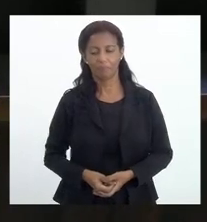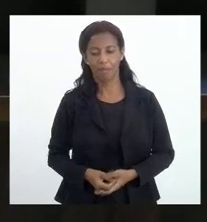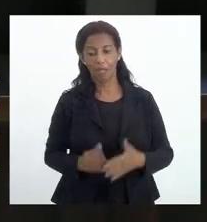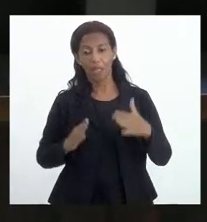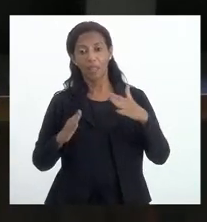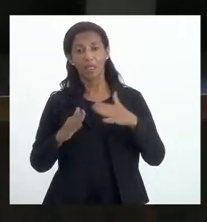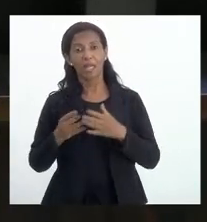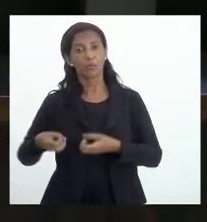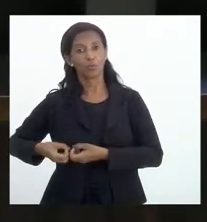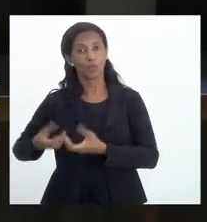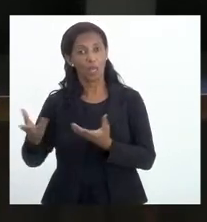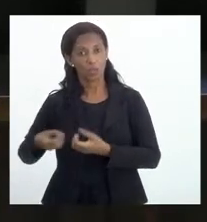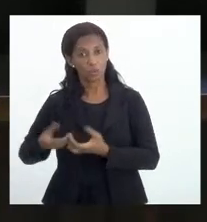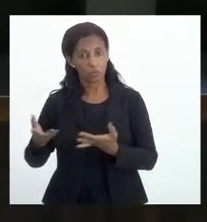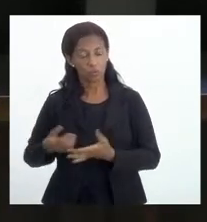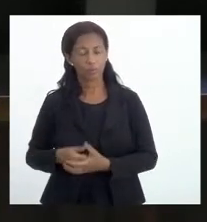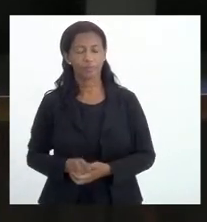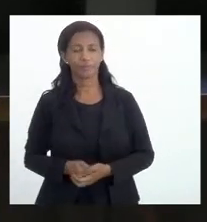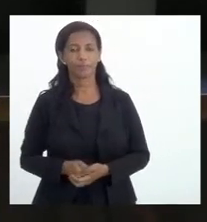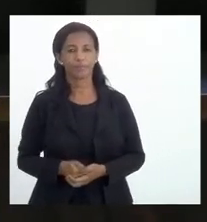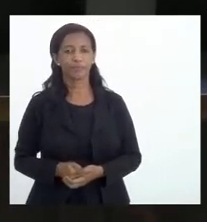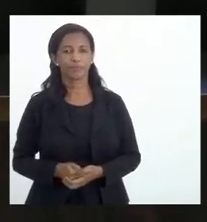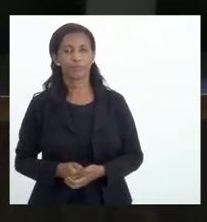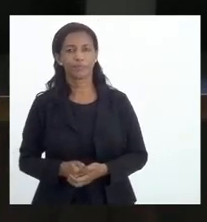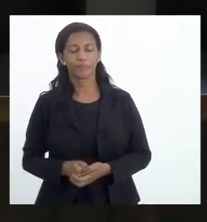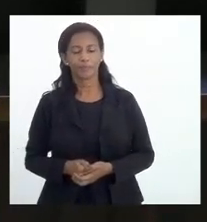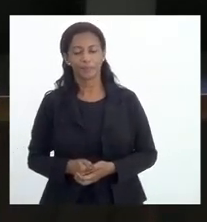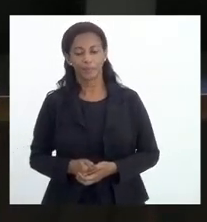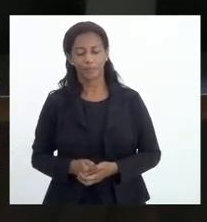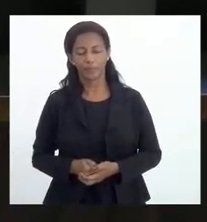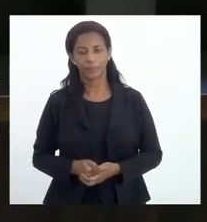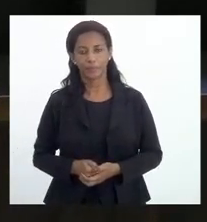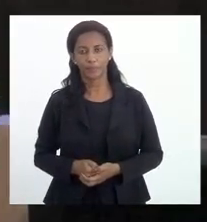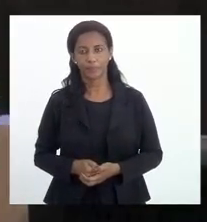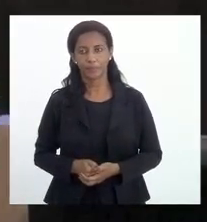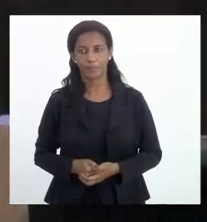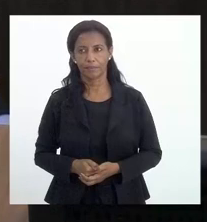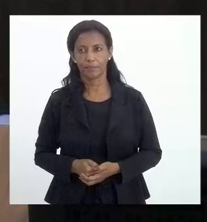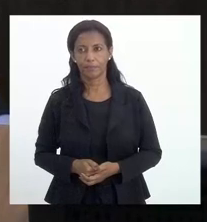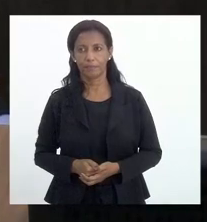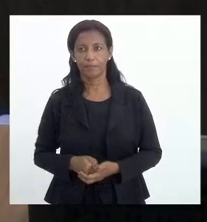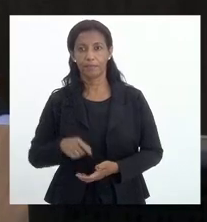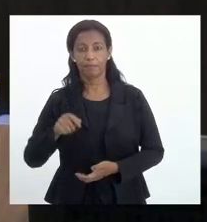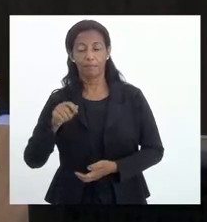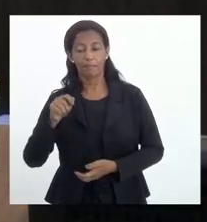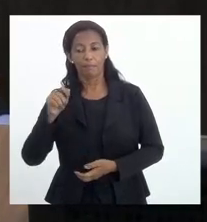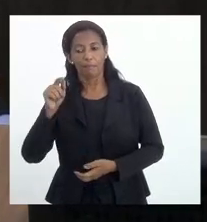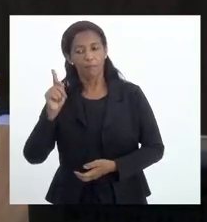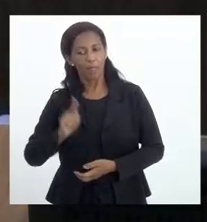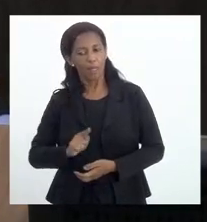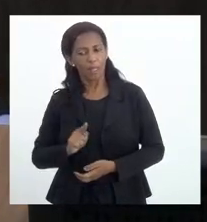Teto de gastos é algo que pode